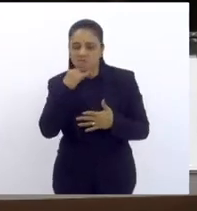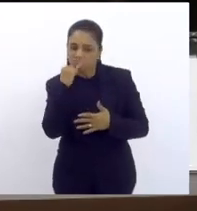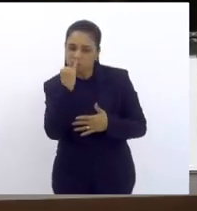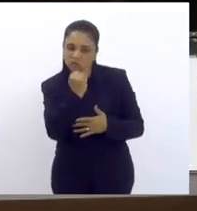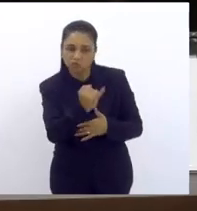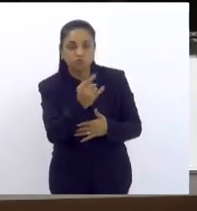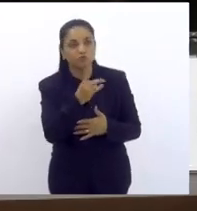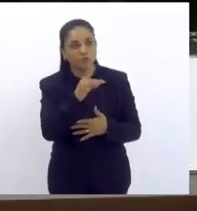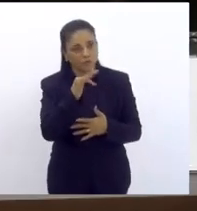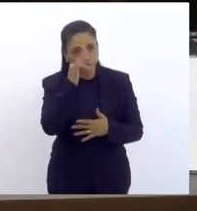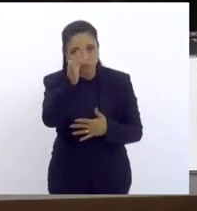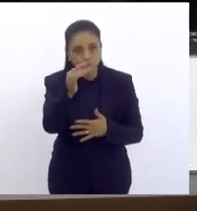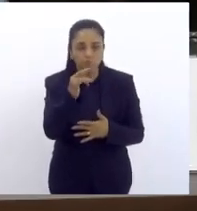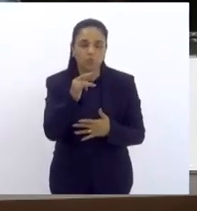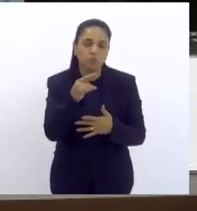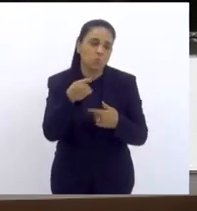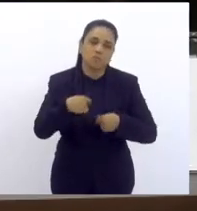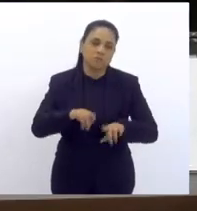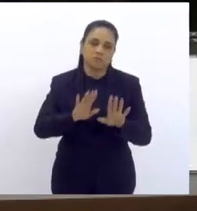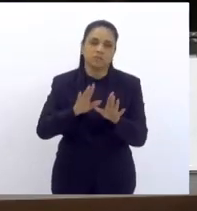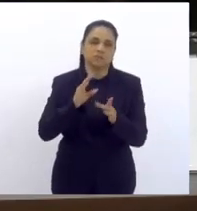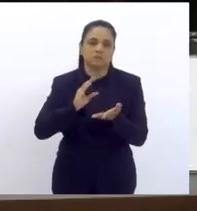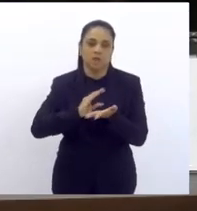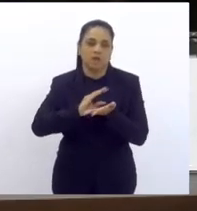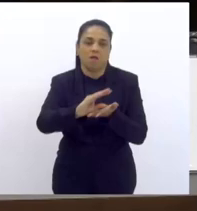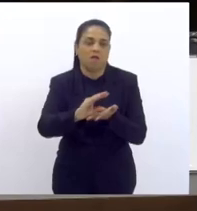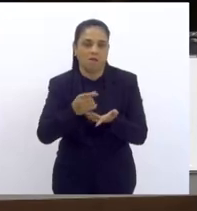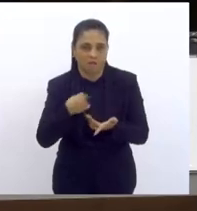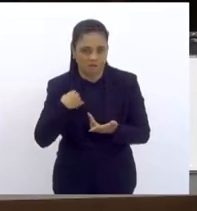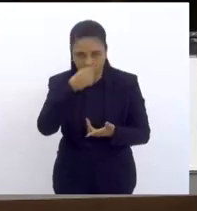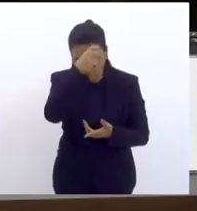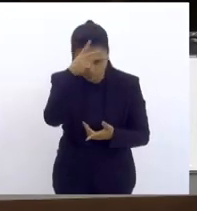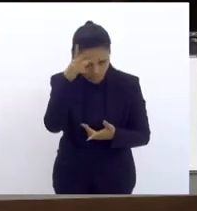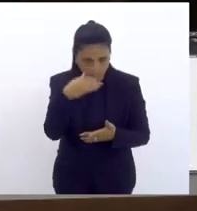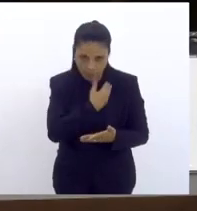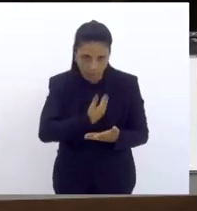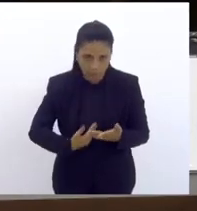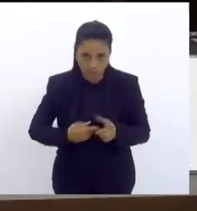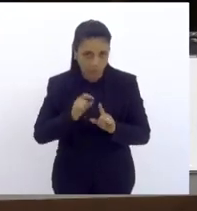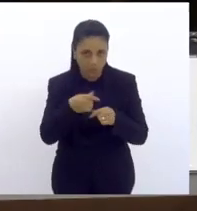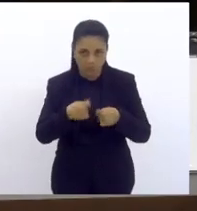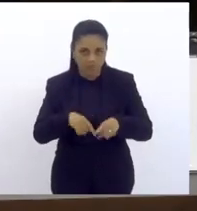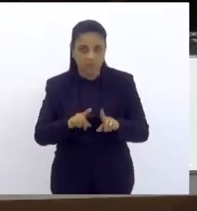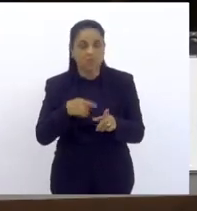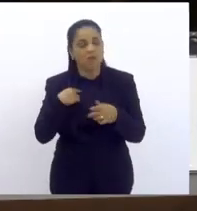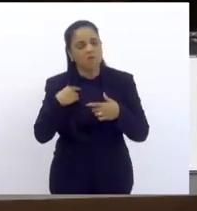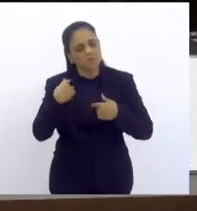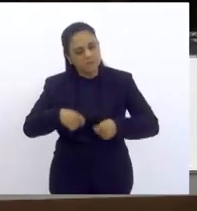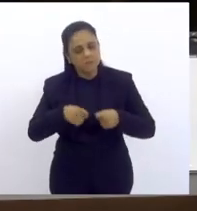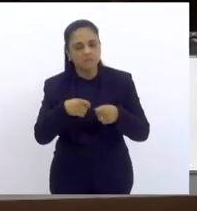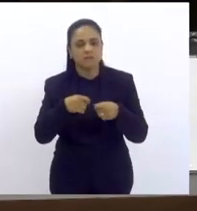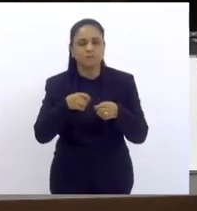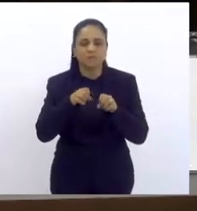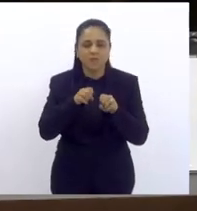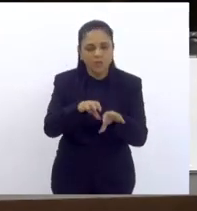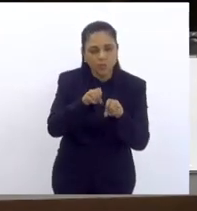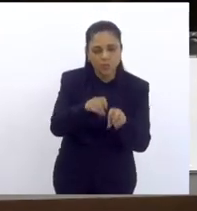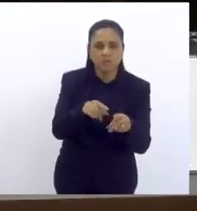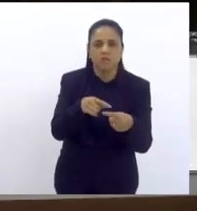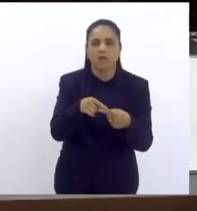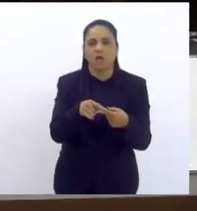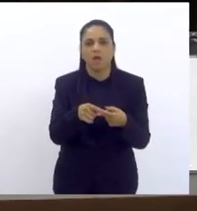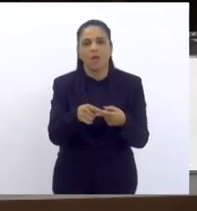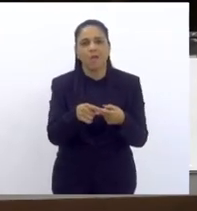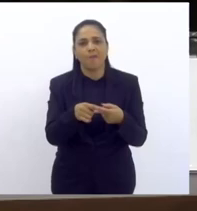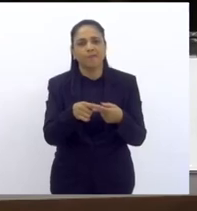pública porque a sociedade é que tem que crescer o investimento tem que ser sobretudo em educação um investimento na atuação